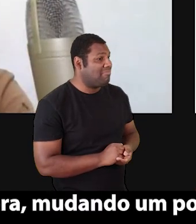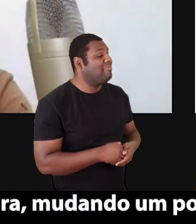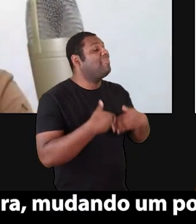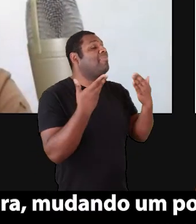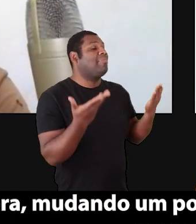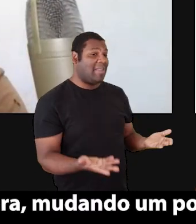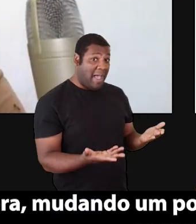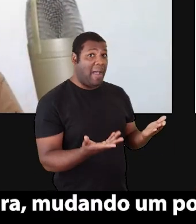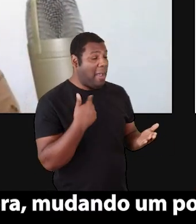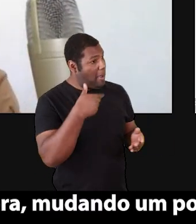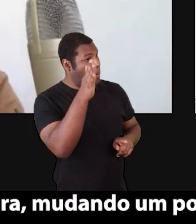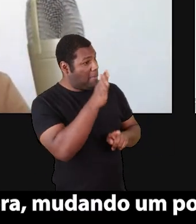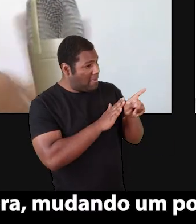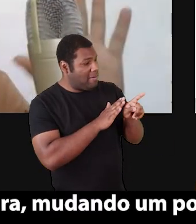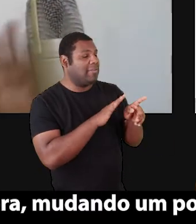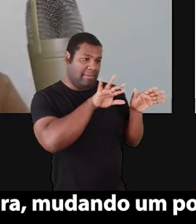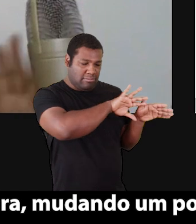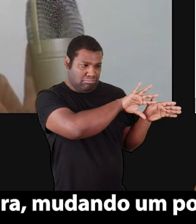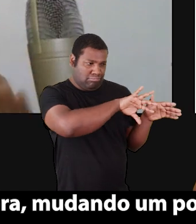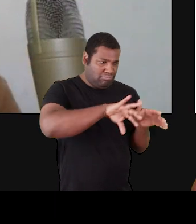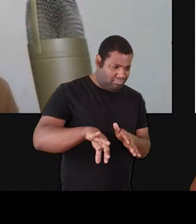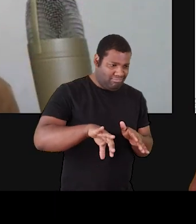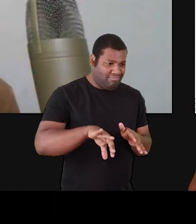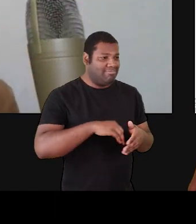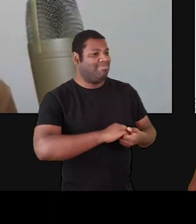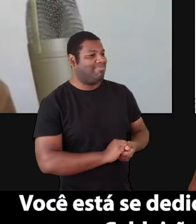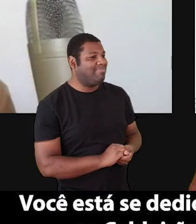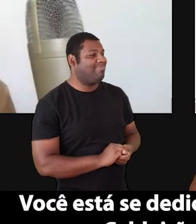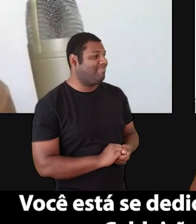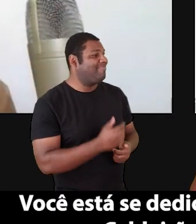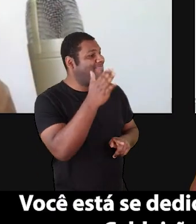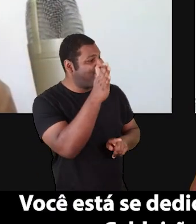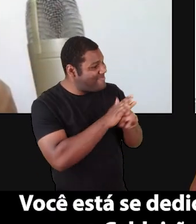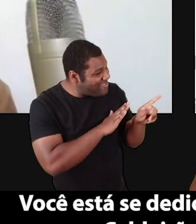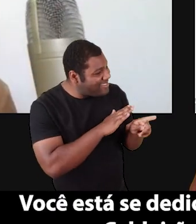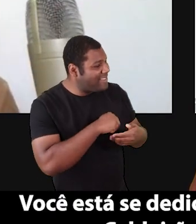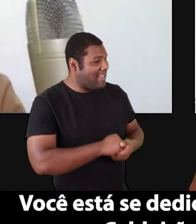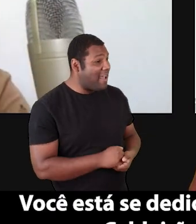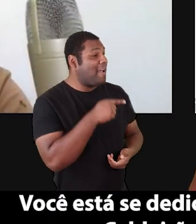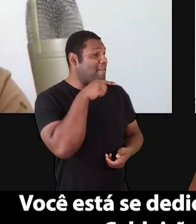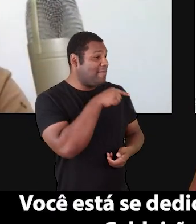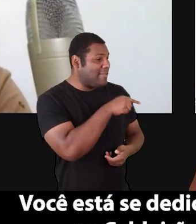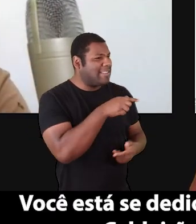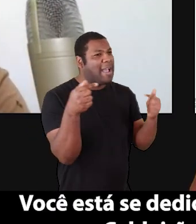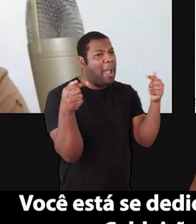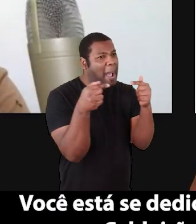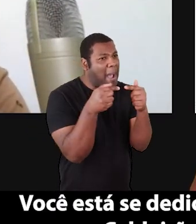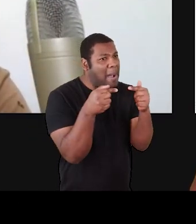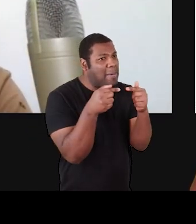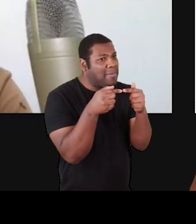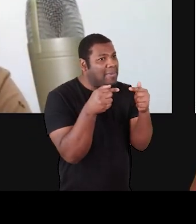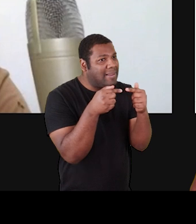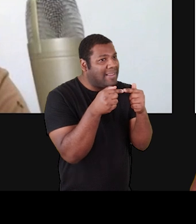Sivuca, agora mudando um pouquinho de assunto, vamos lá. Você está se dedicando bastante aí ao Caldeirão